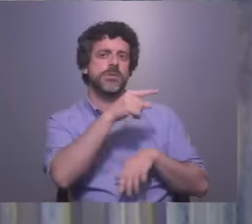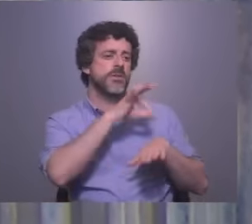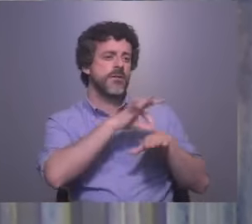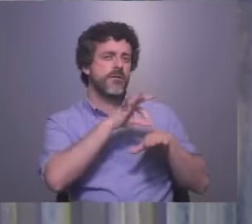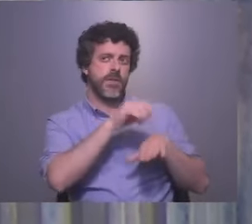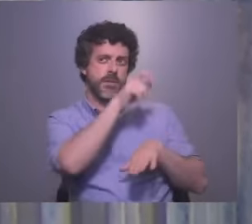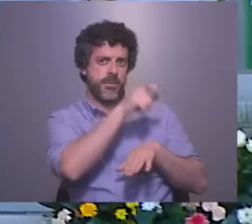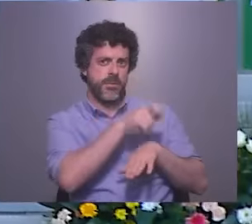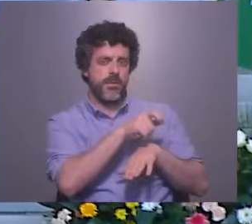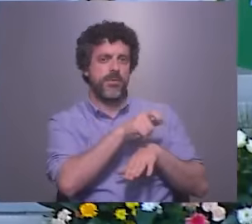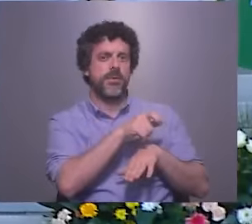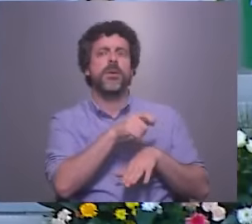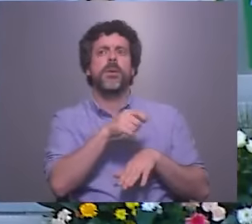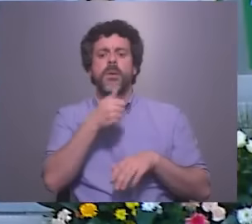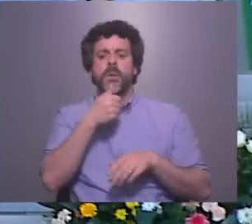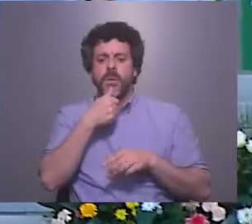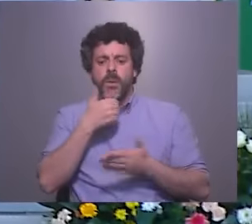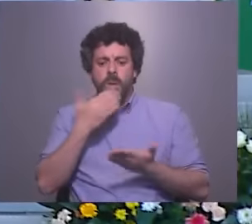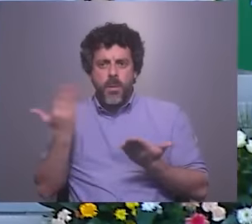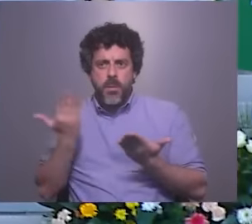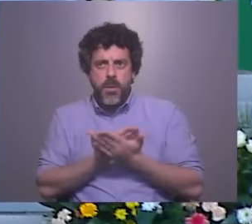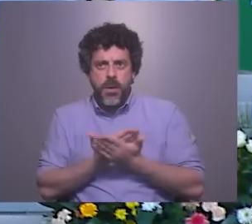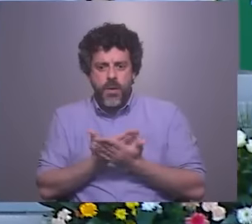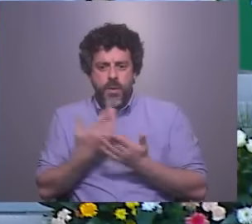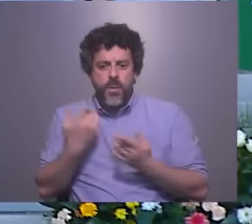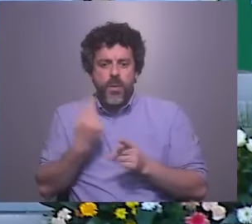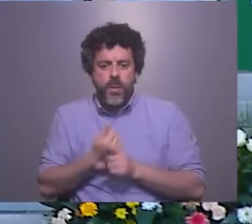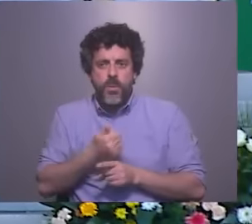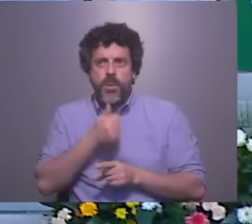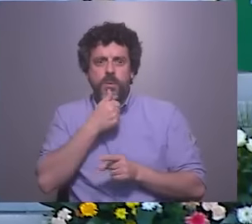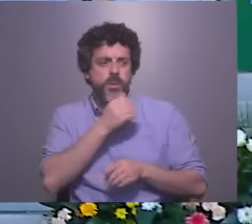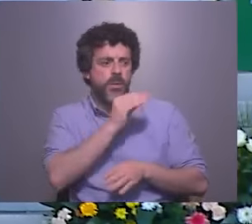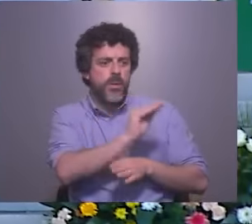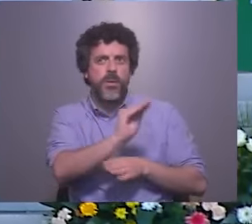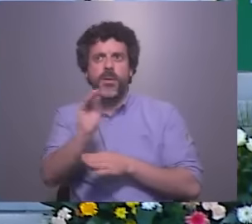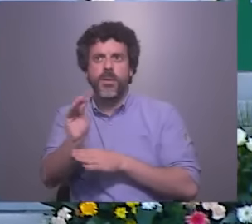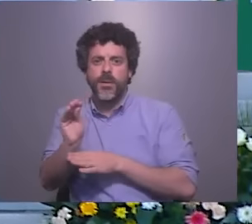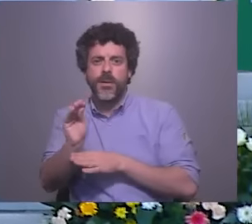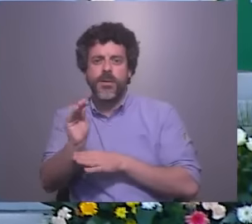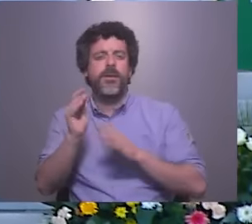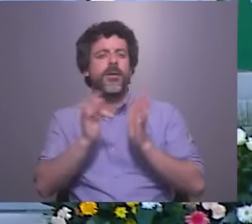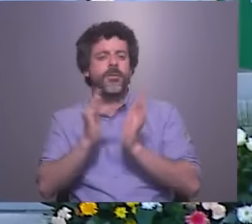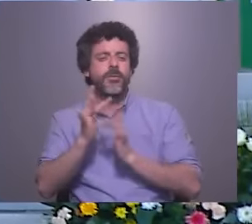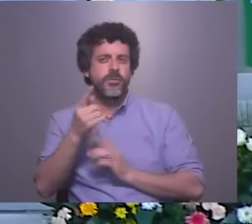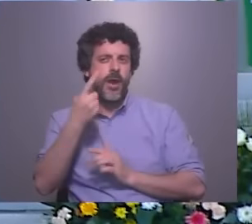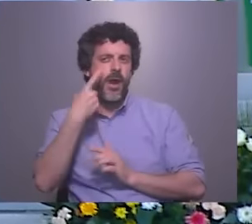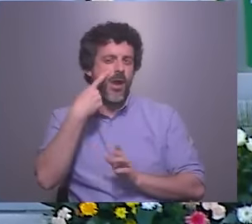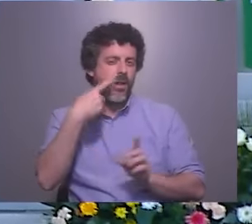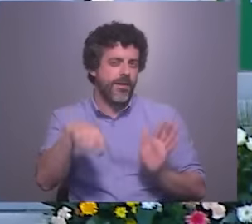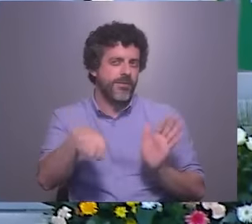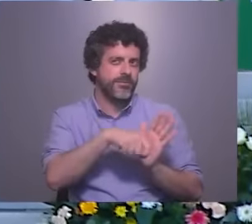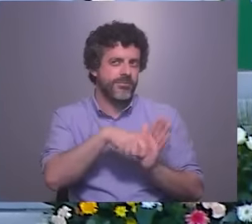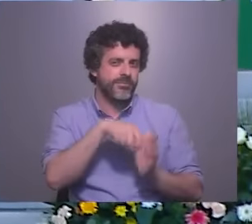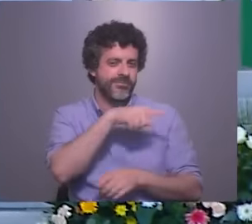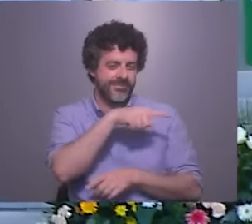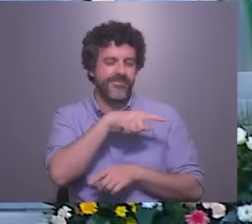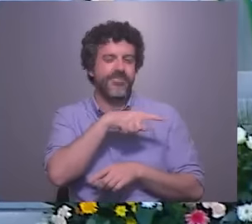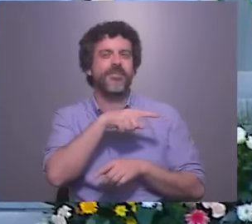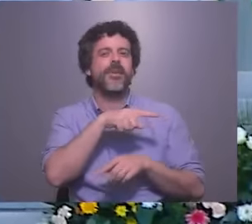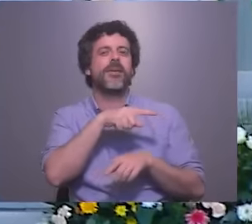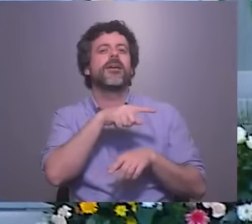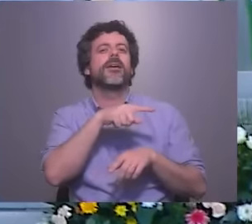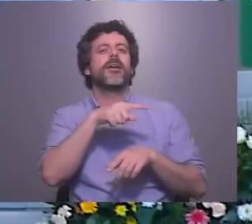festa dos judeus. Erguendo os olhos e vendo que uma grande multidão vinha ao seu encontro, Jesus